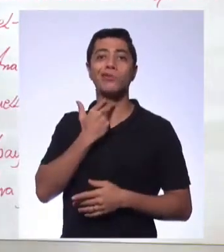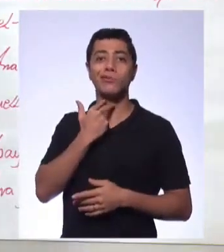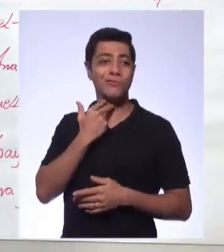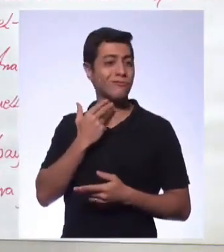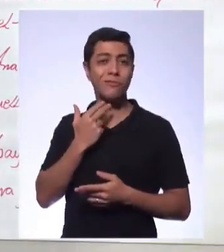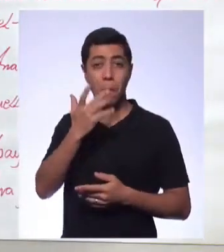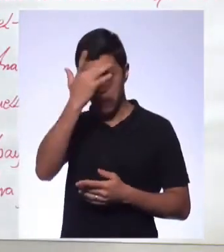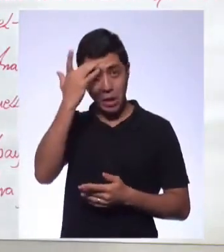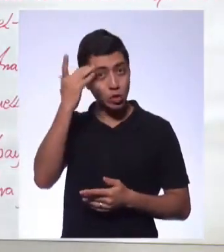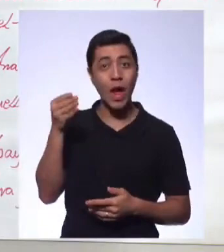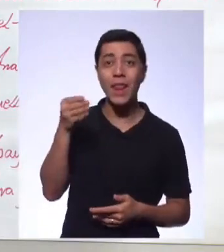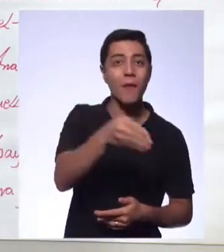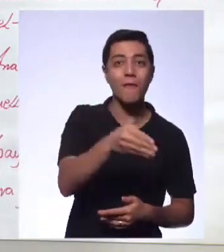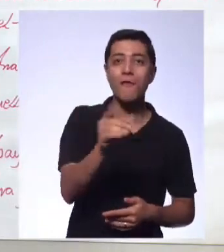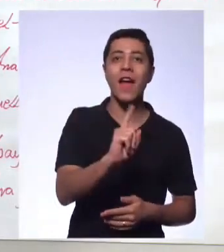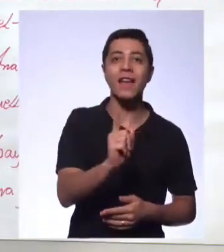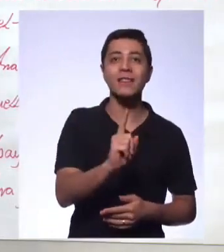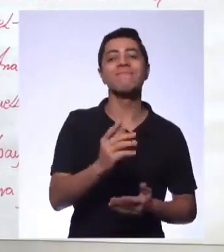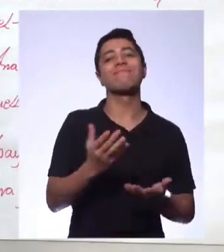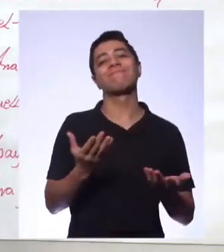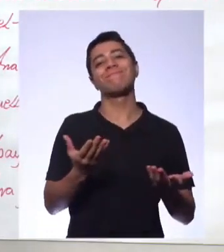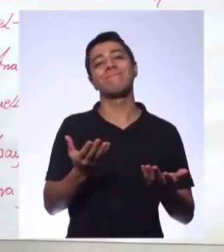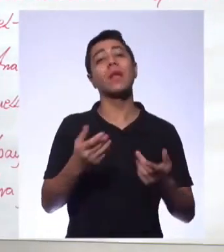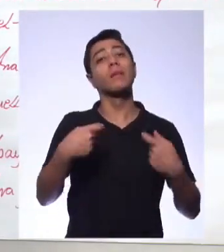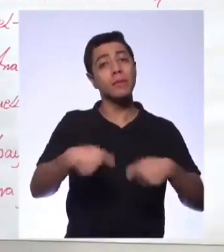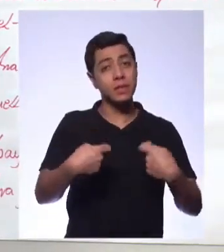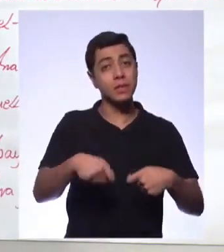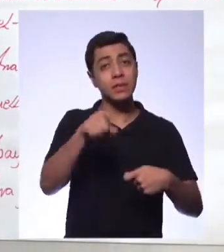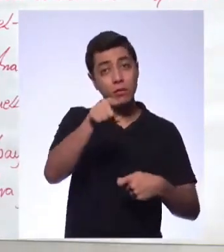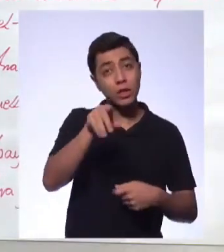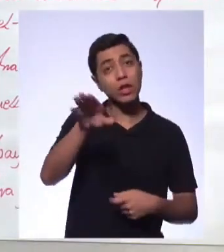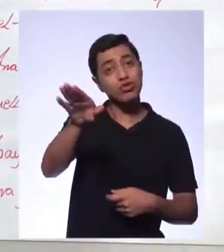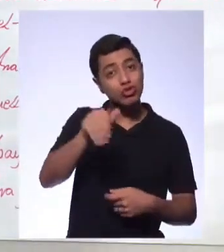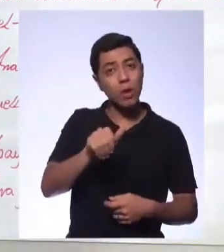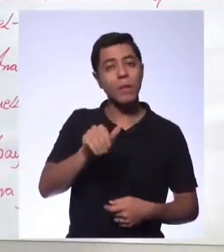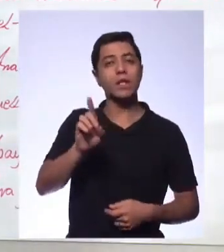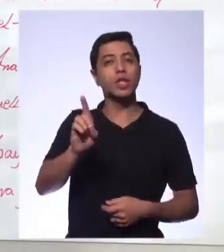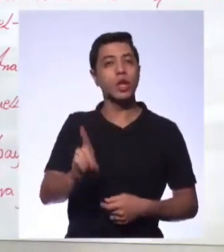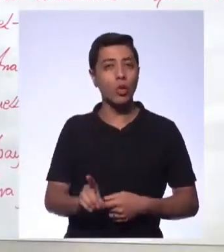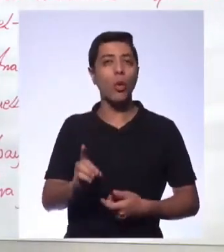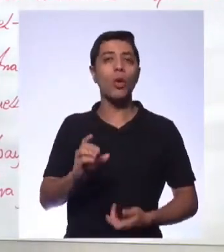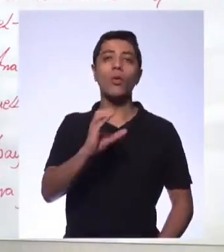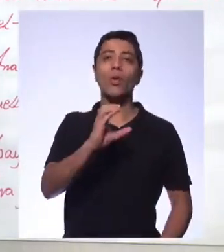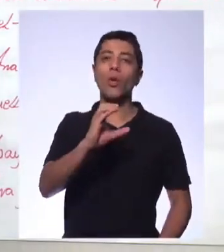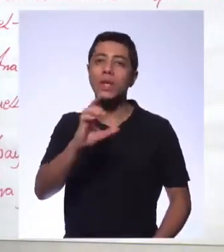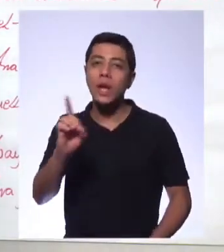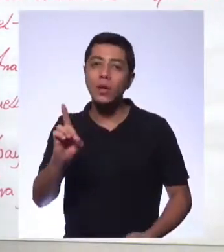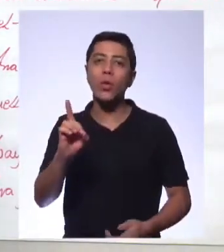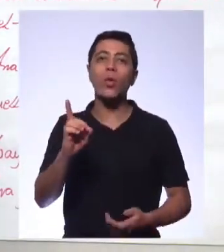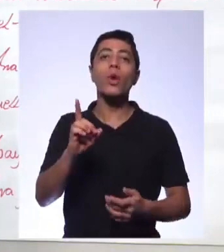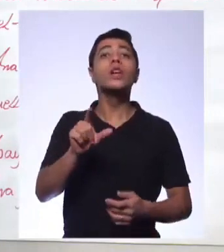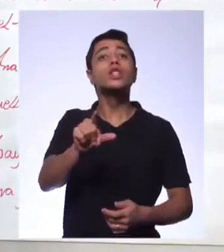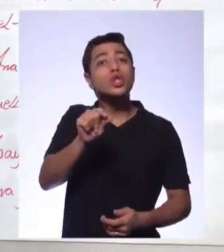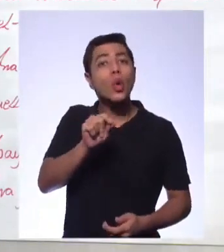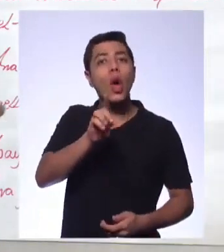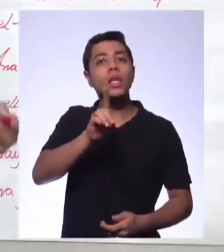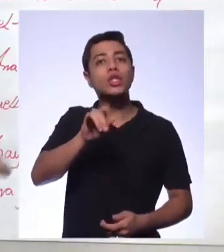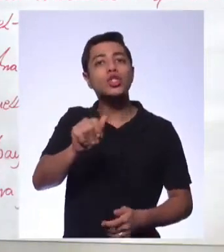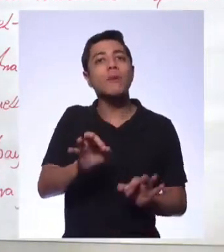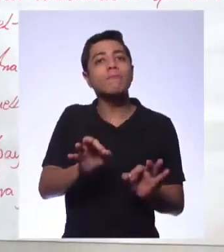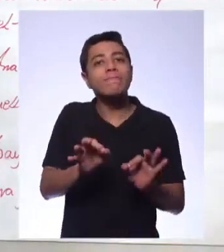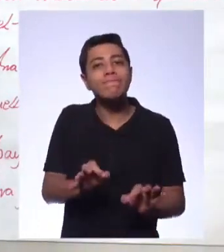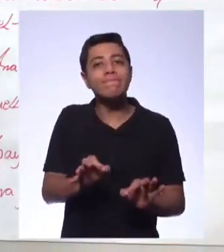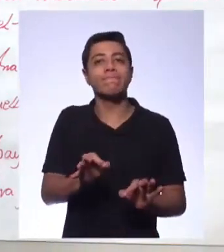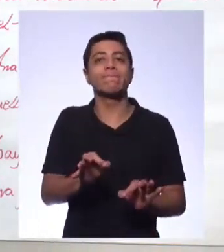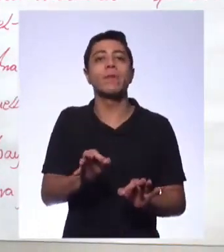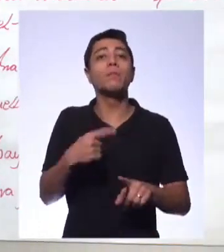com o coordenador da escola de vocês, com o diretor da escola, tá? E para ver uma data aí mais viável, para não atrapalhar, né, o